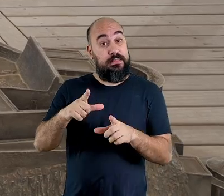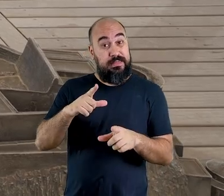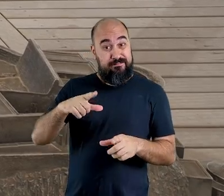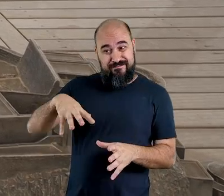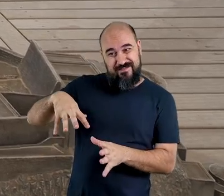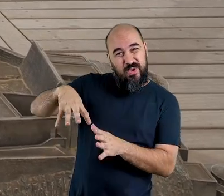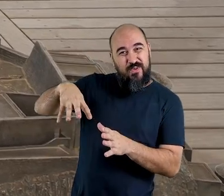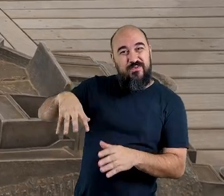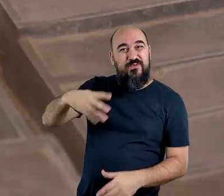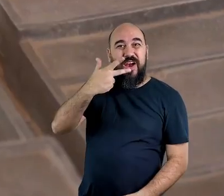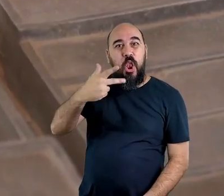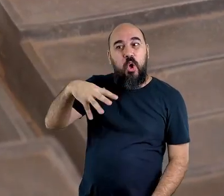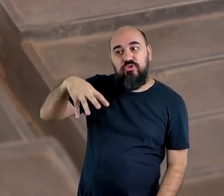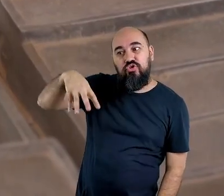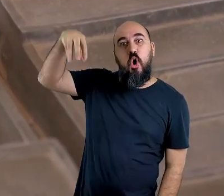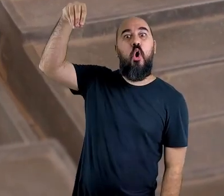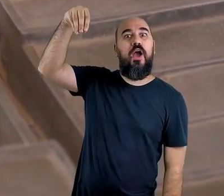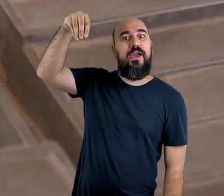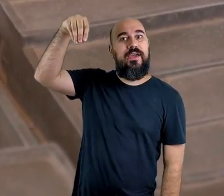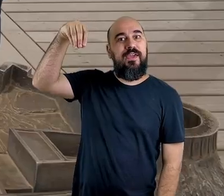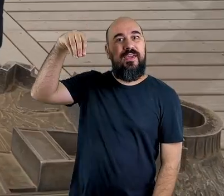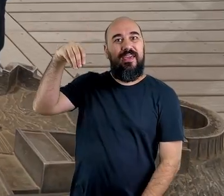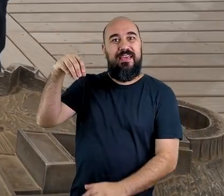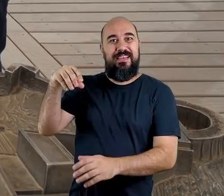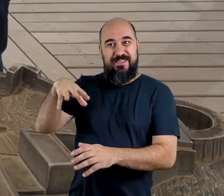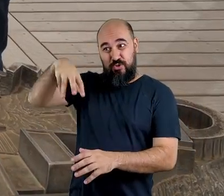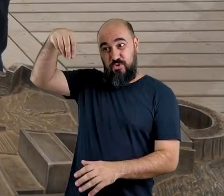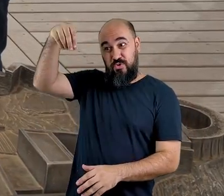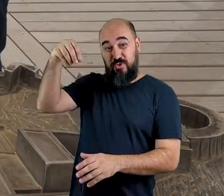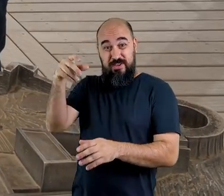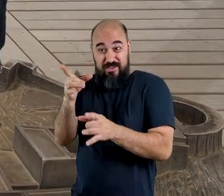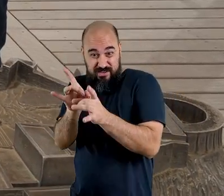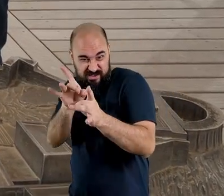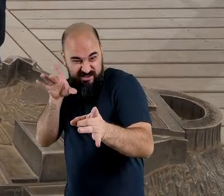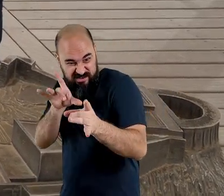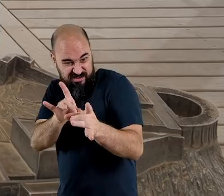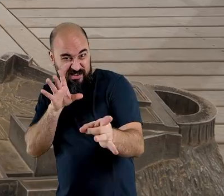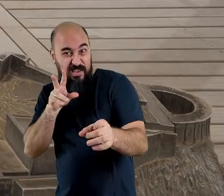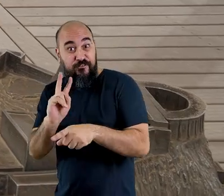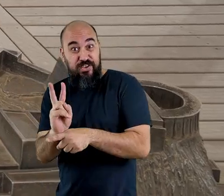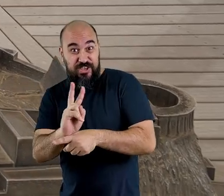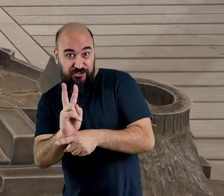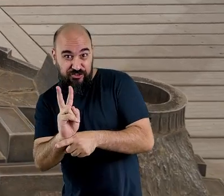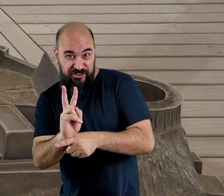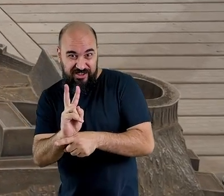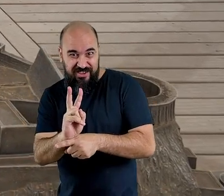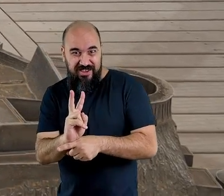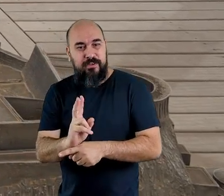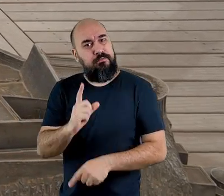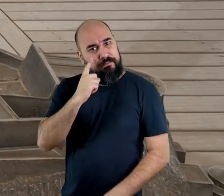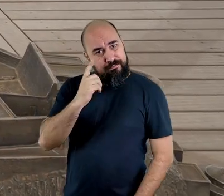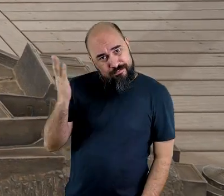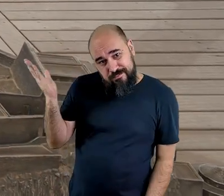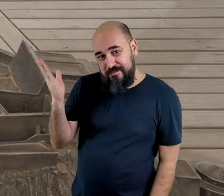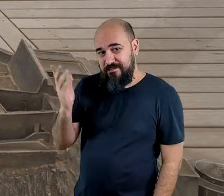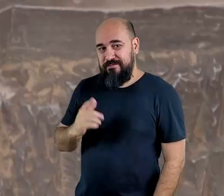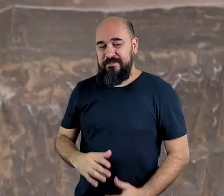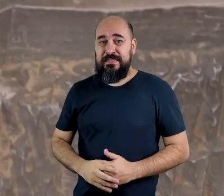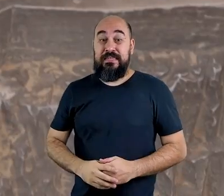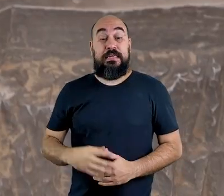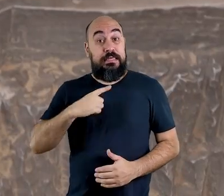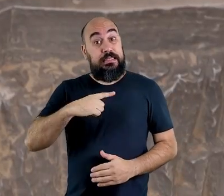era uma torre de vigia. Logo em seguida, nós entramos nesse complexo aqui, que era a casa do